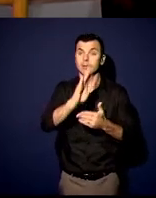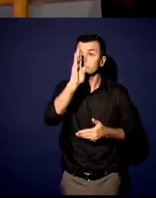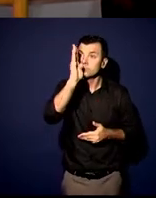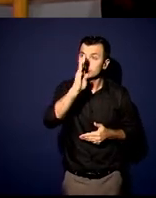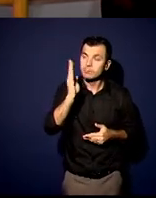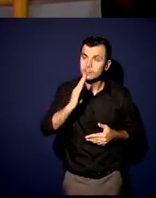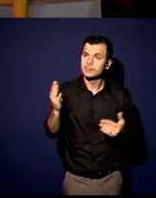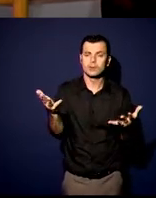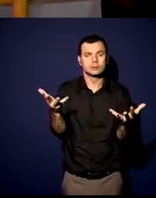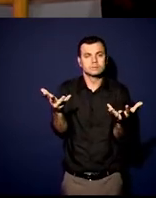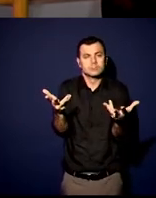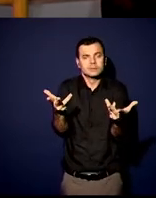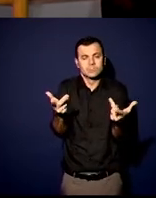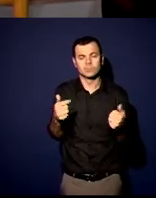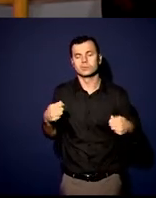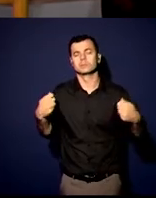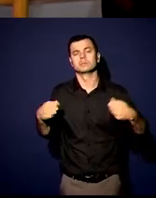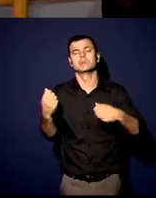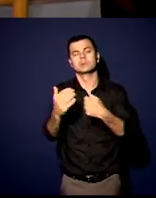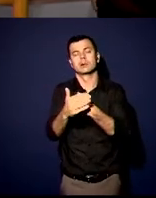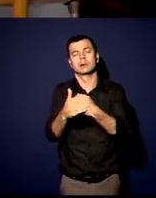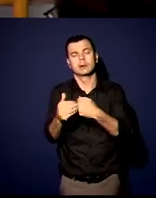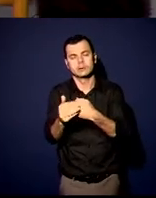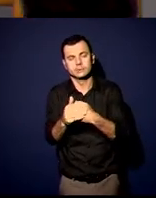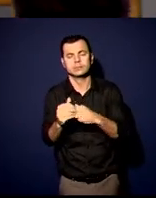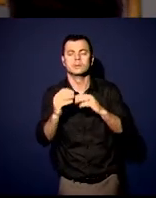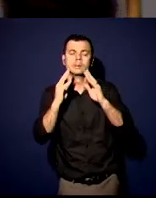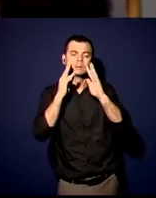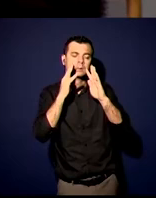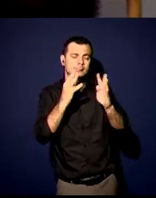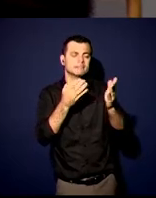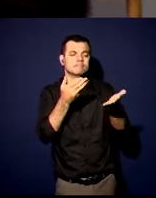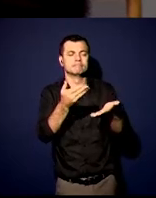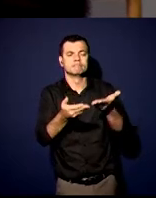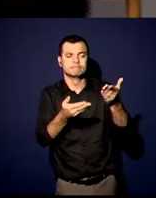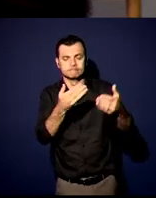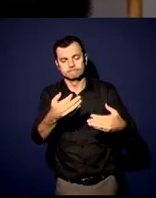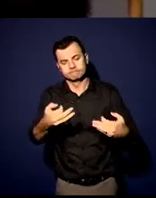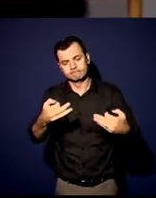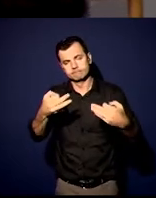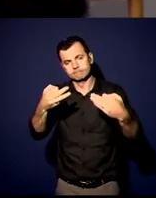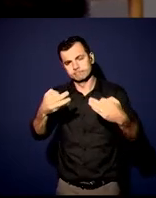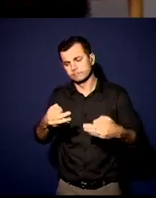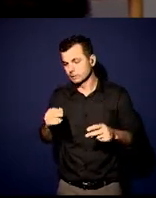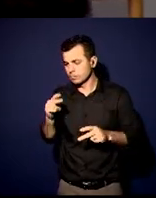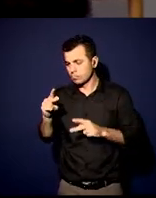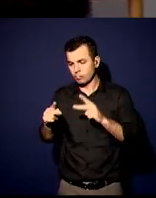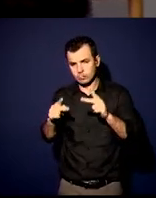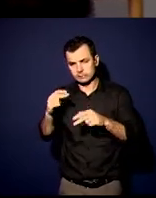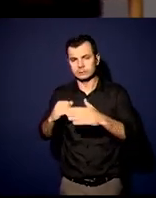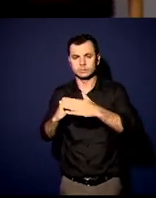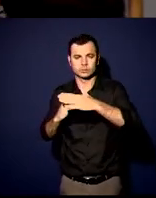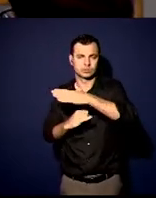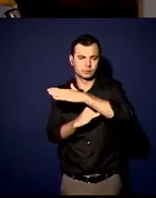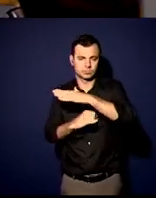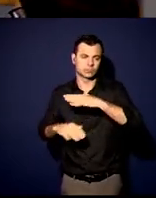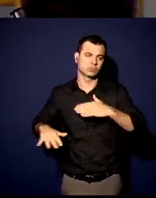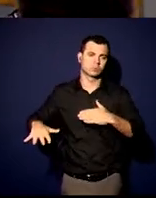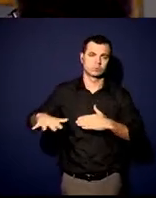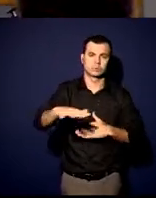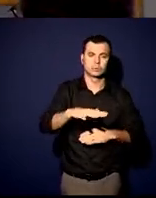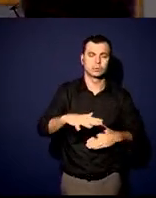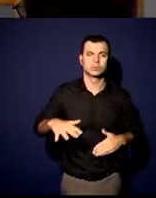e precisa de todo carinho e toda atenção todo o tratamento cordial de todo o povo de todas as instituições